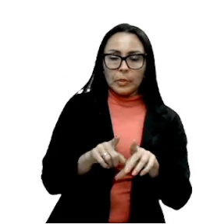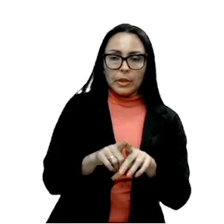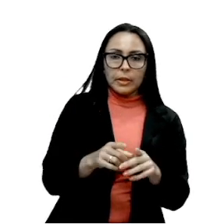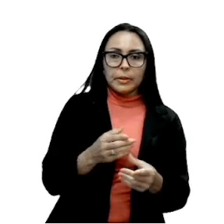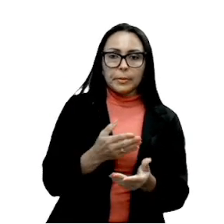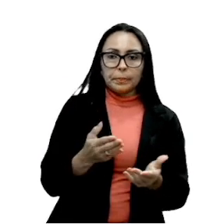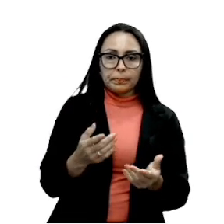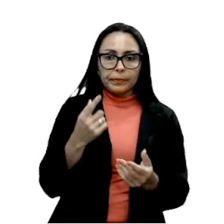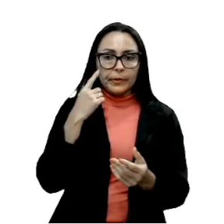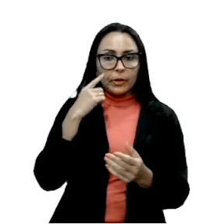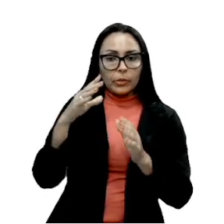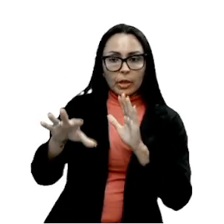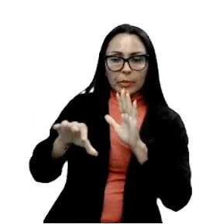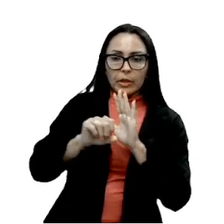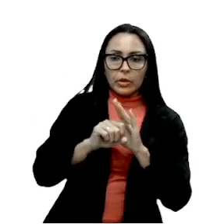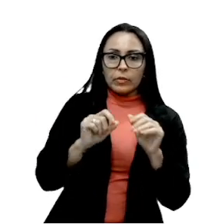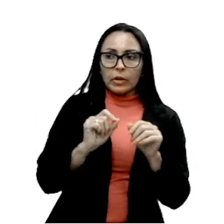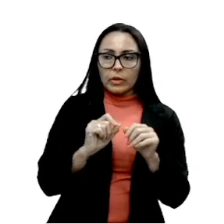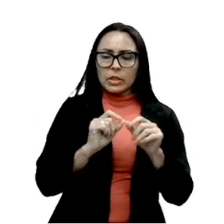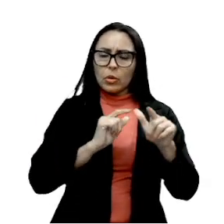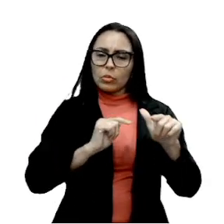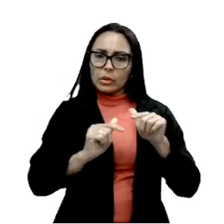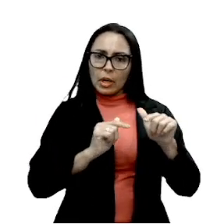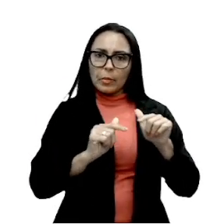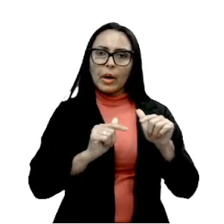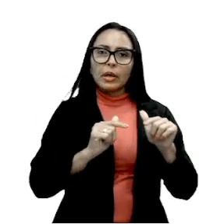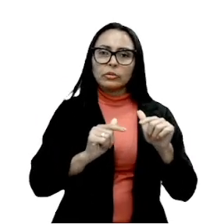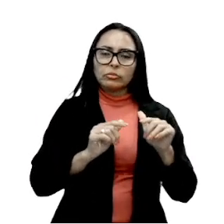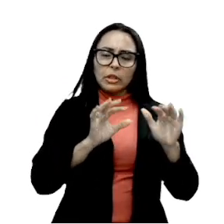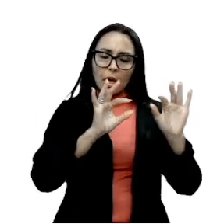O captador ele vai fazer aquele trabalho de